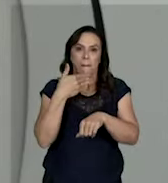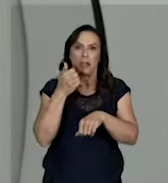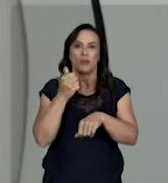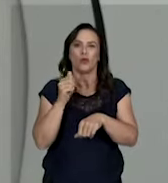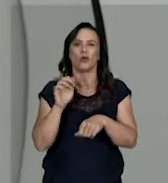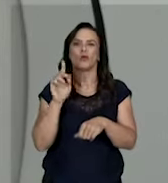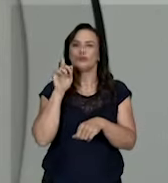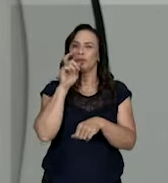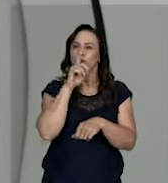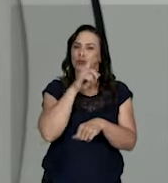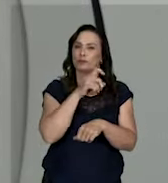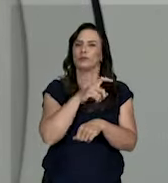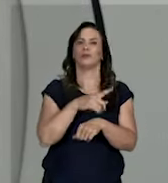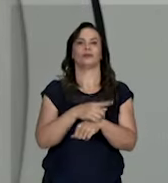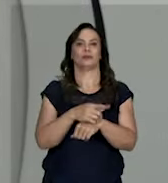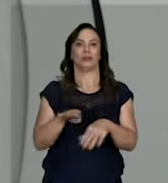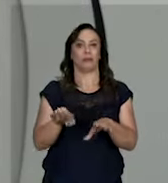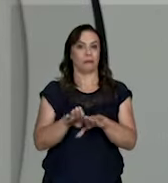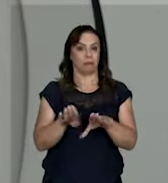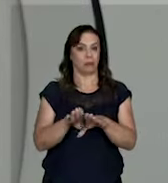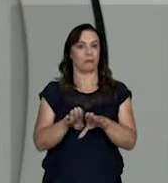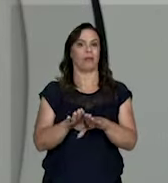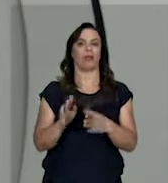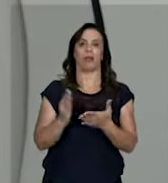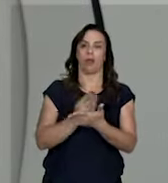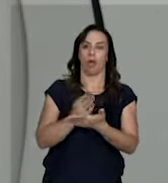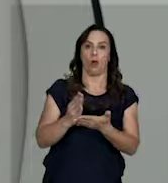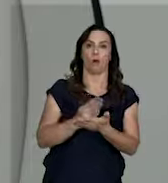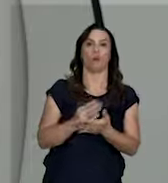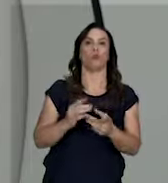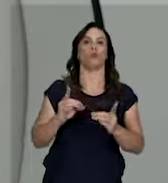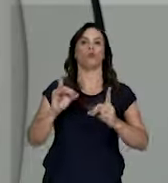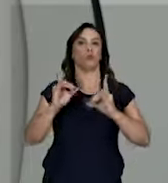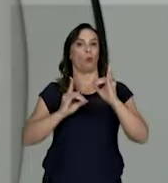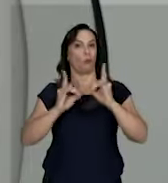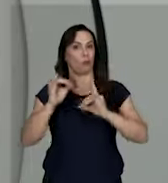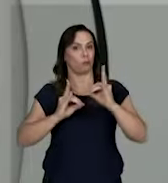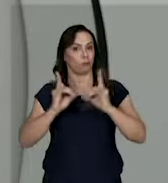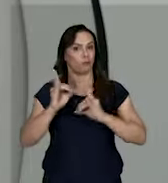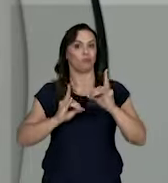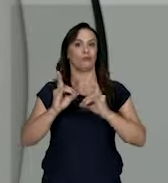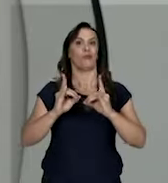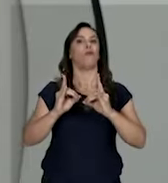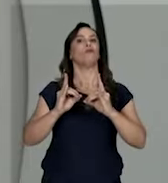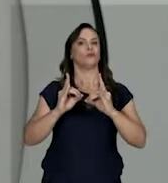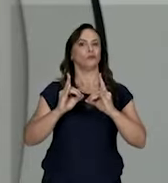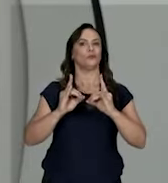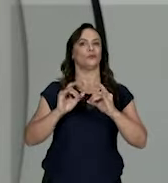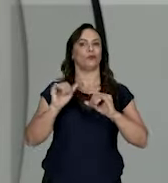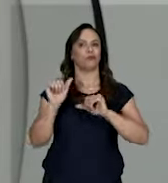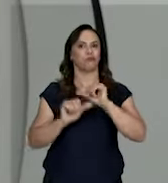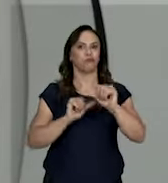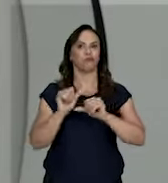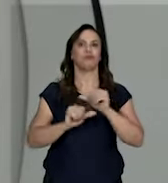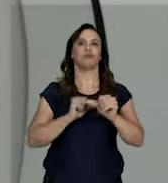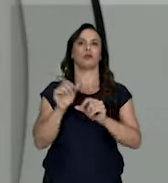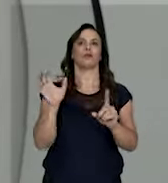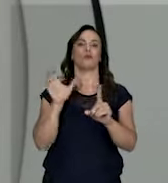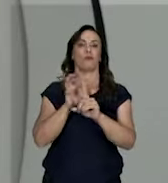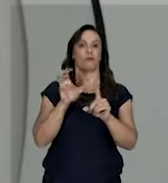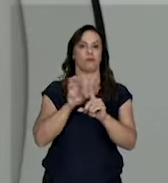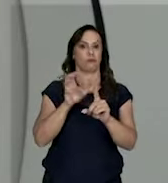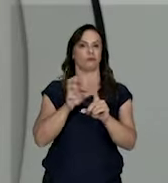onde vai ocorrer um aumento da liberação de hormônios, e esses hormônios elevam a pressão sanguínea e aceleram os